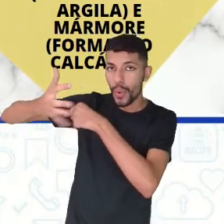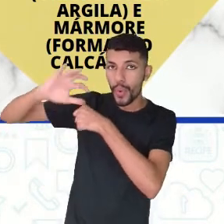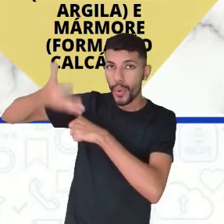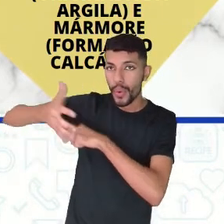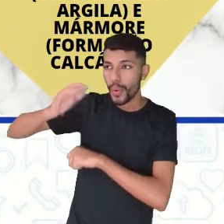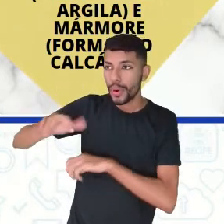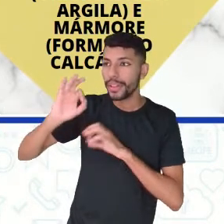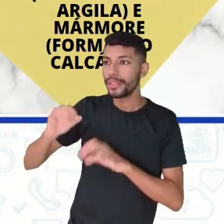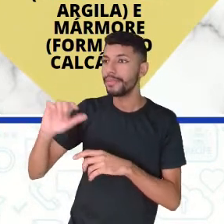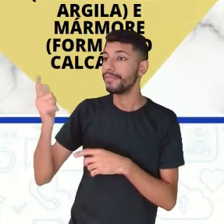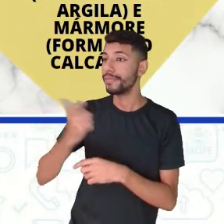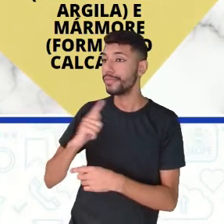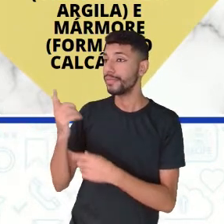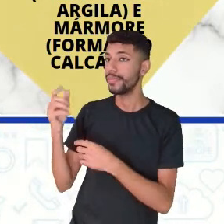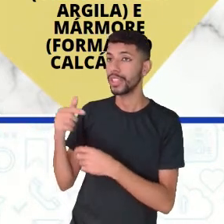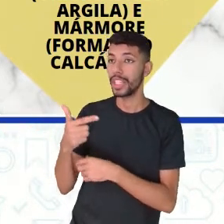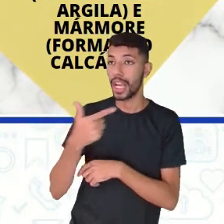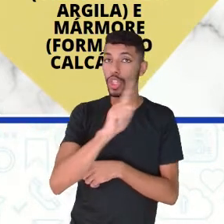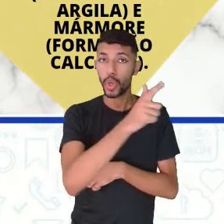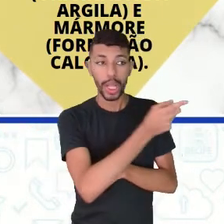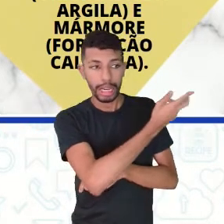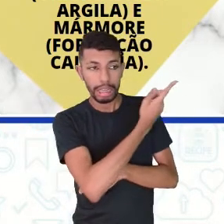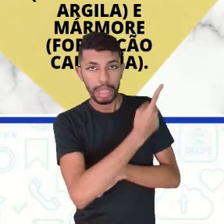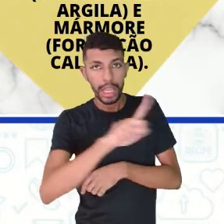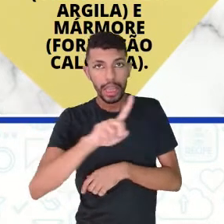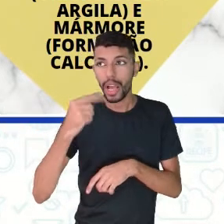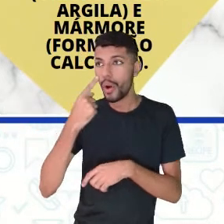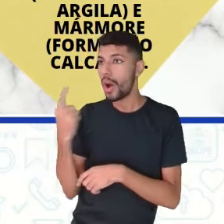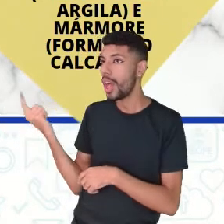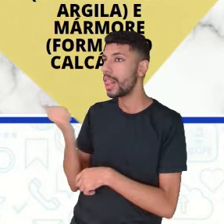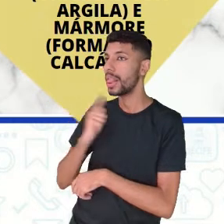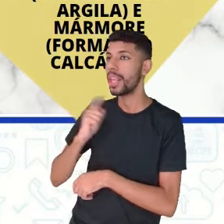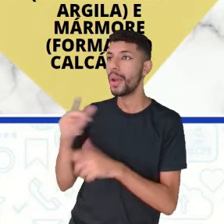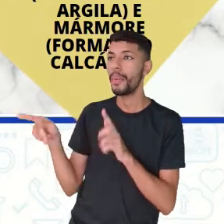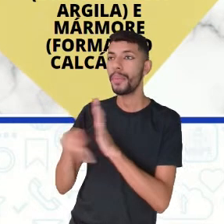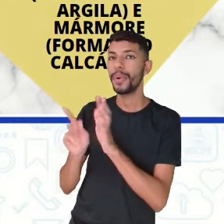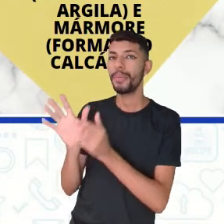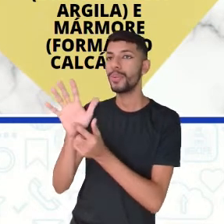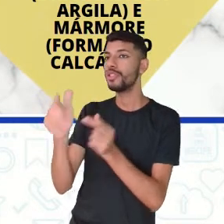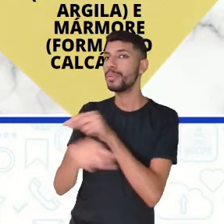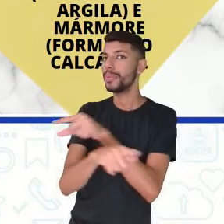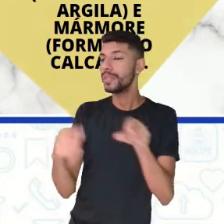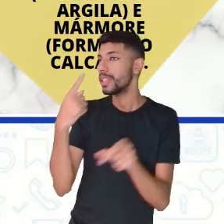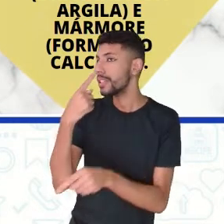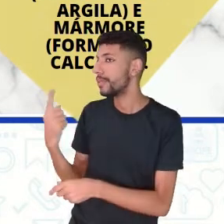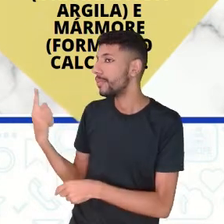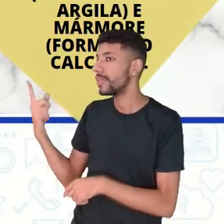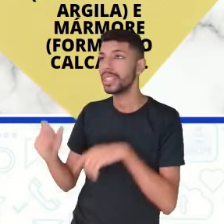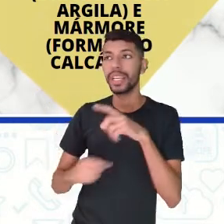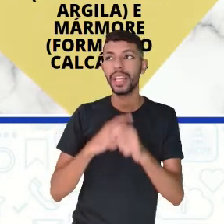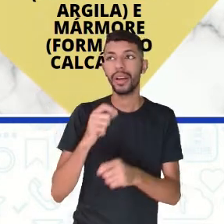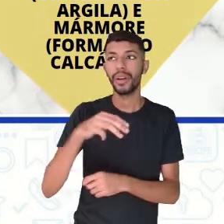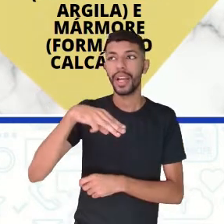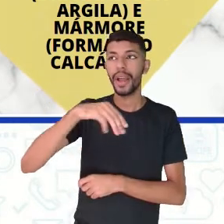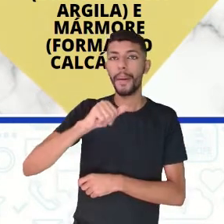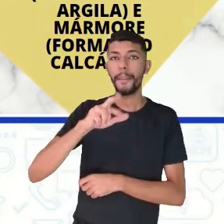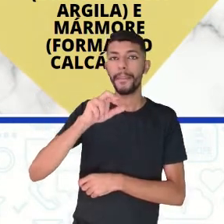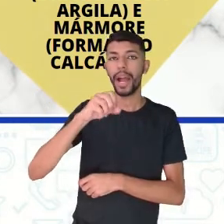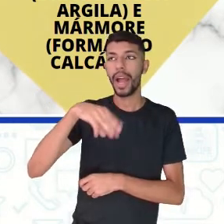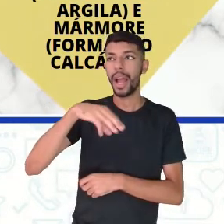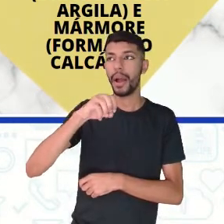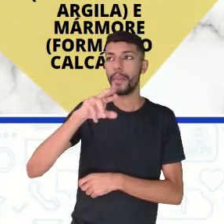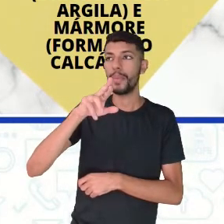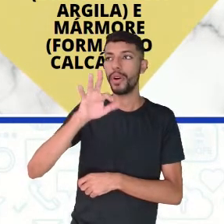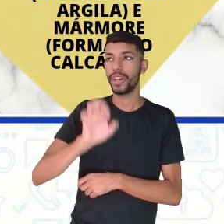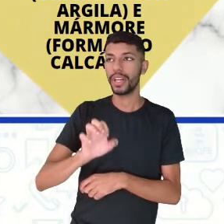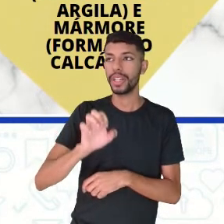um pedacinho para mostrar a vocês, é a questão aí do mármore. Então aqui eu tenho um